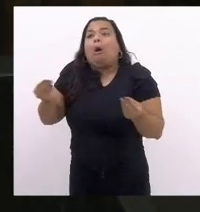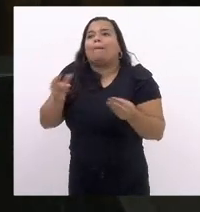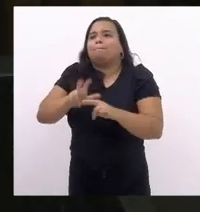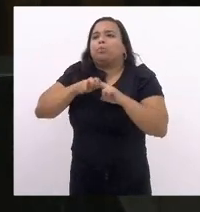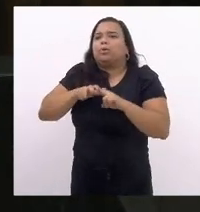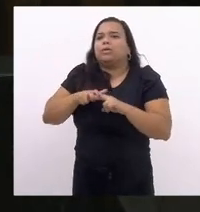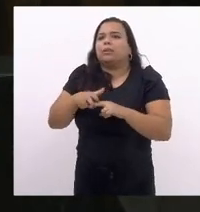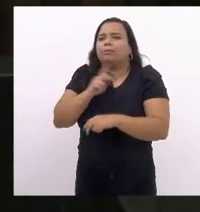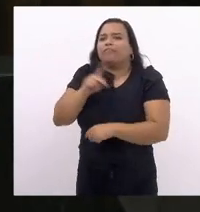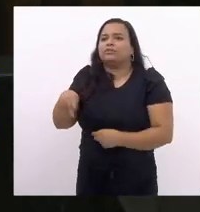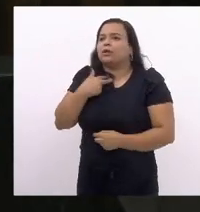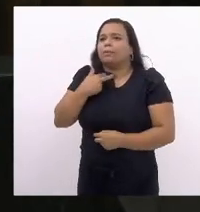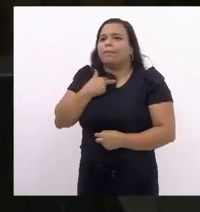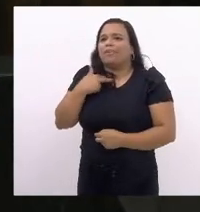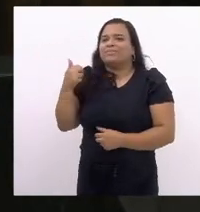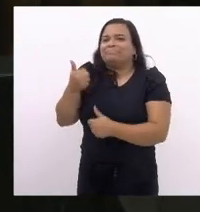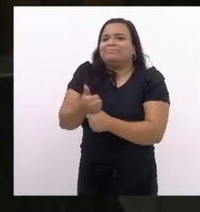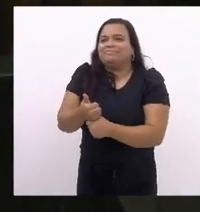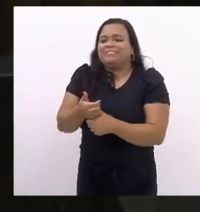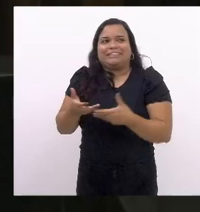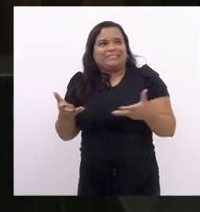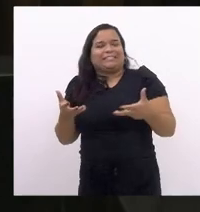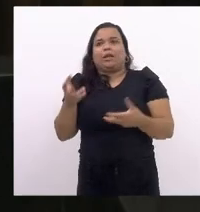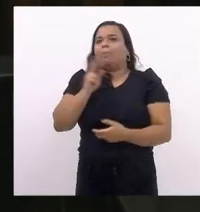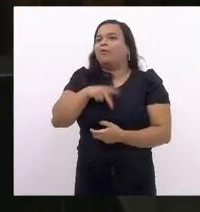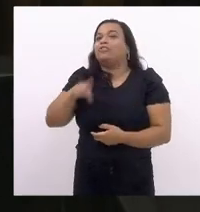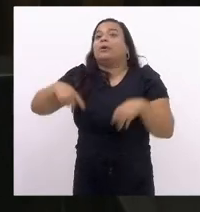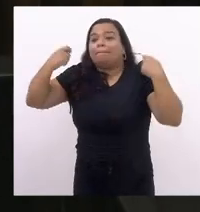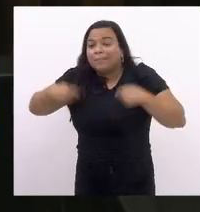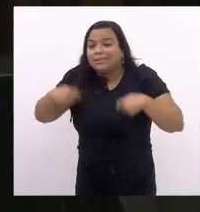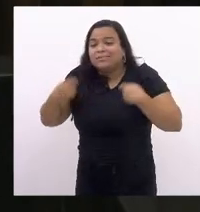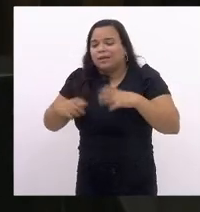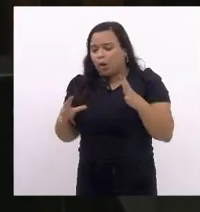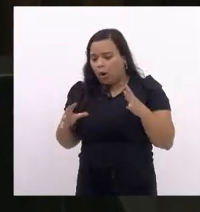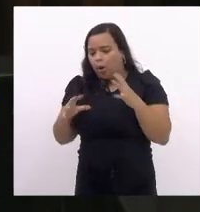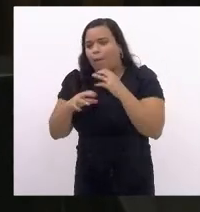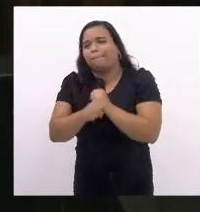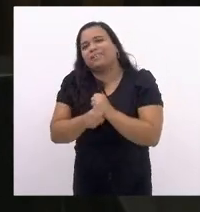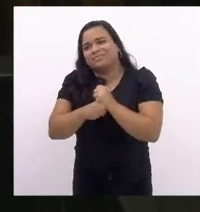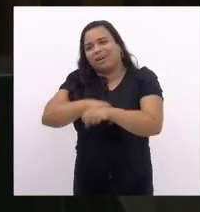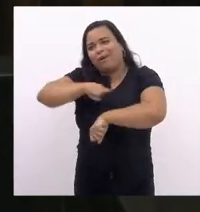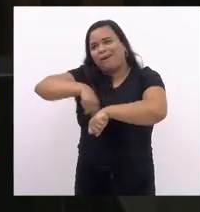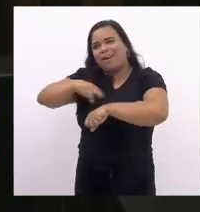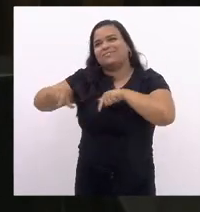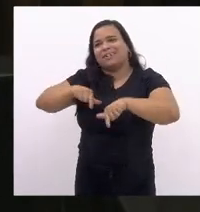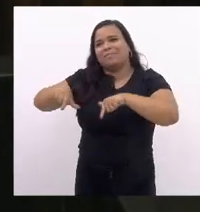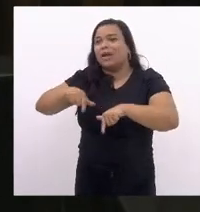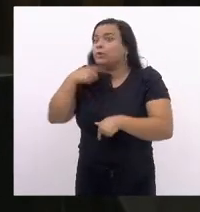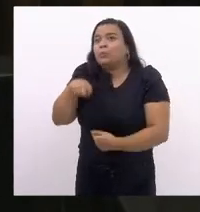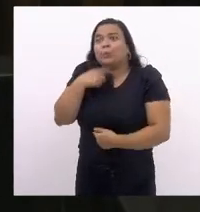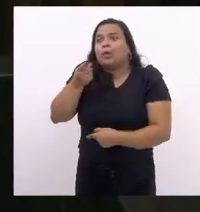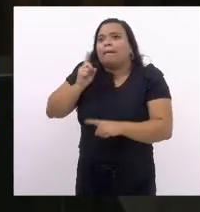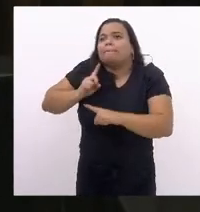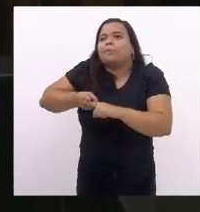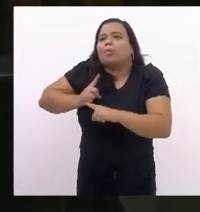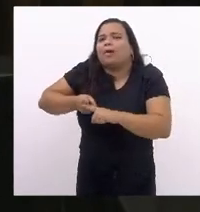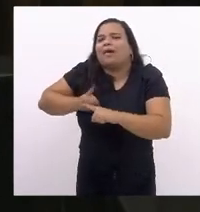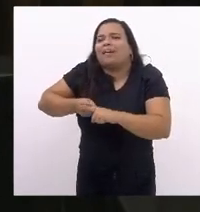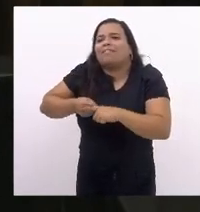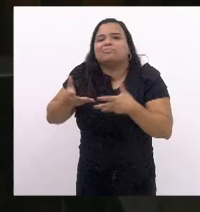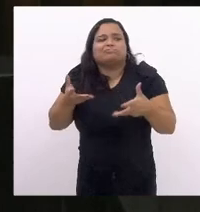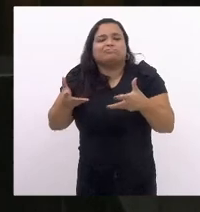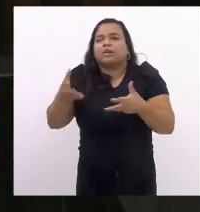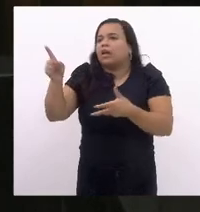professor. Os professores estão precisando completar sua carga horária e não estão conseguindo completar sua carga horária porque